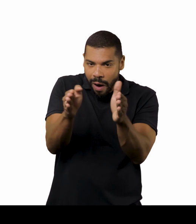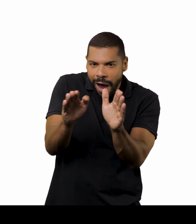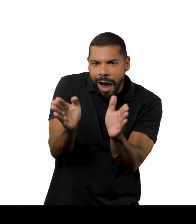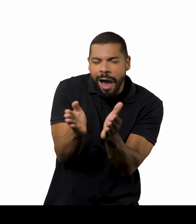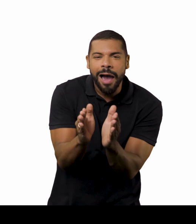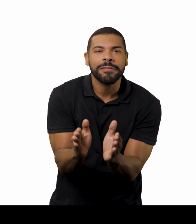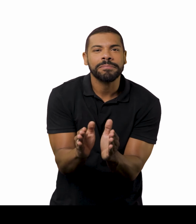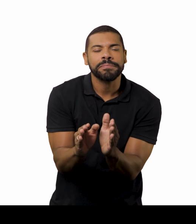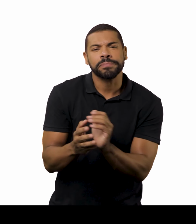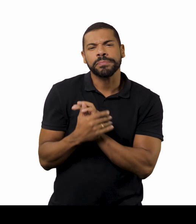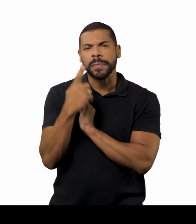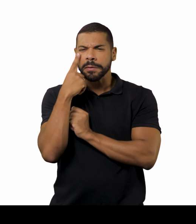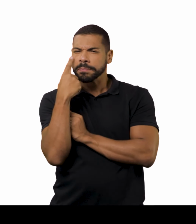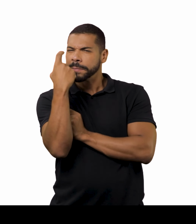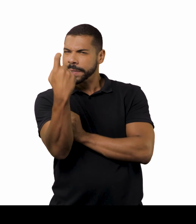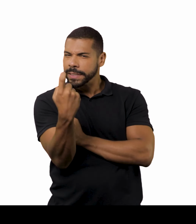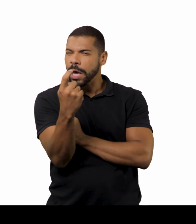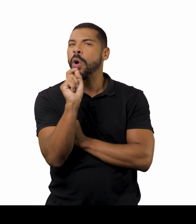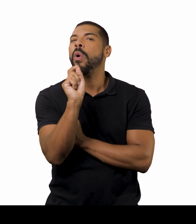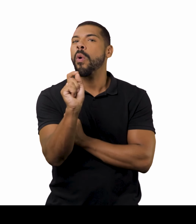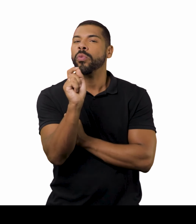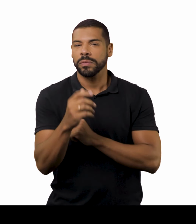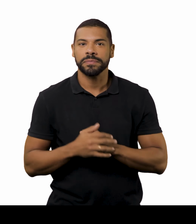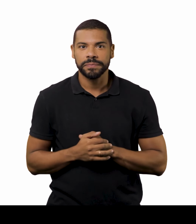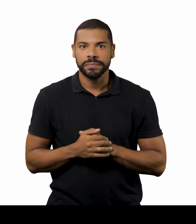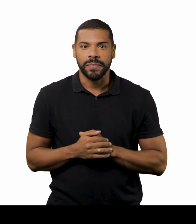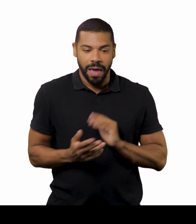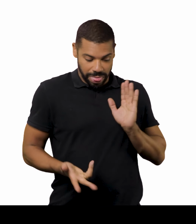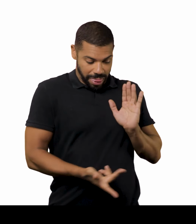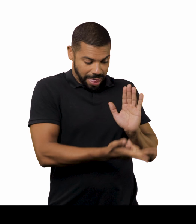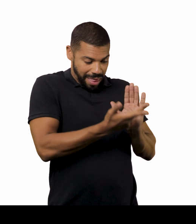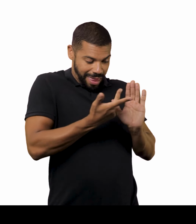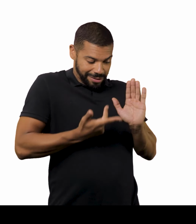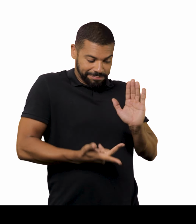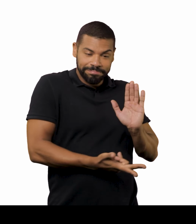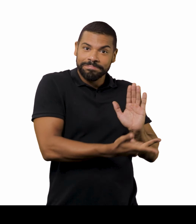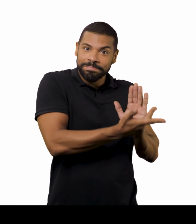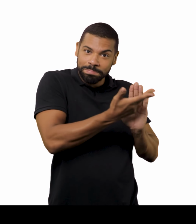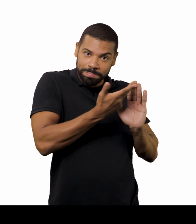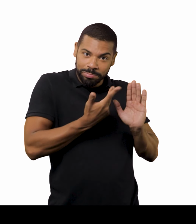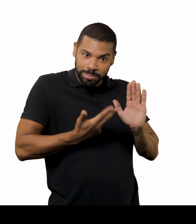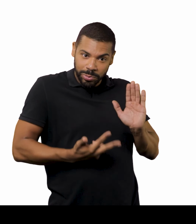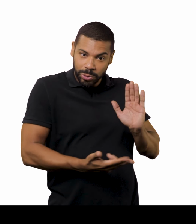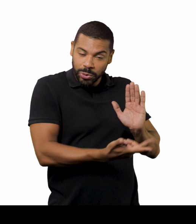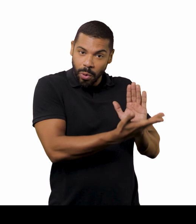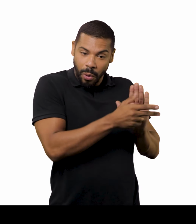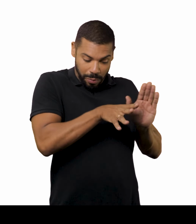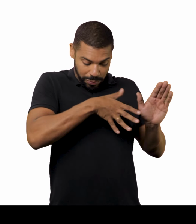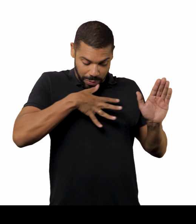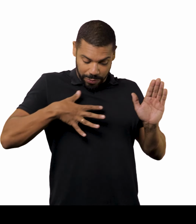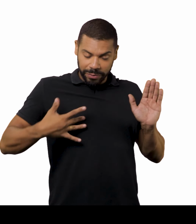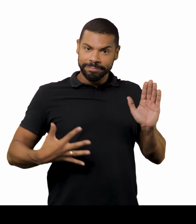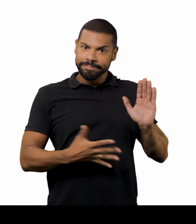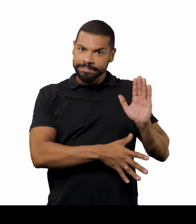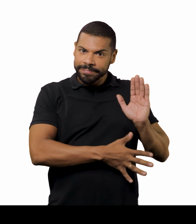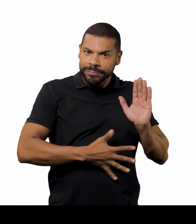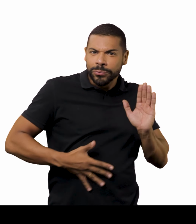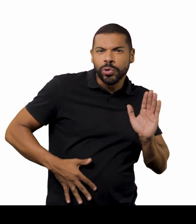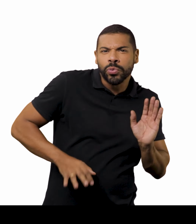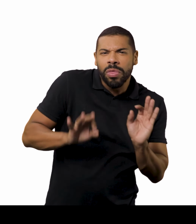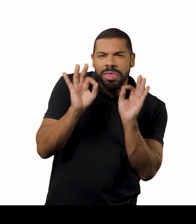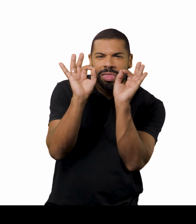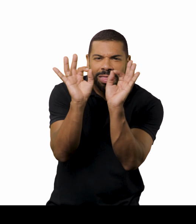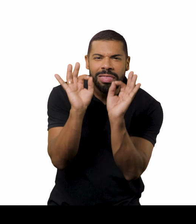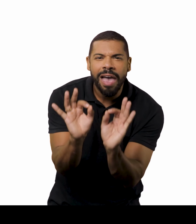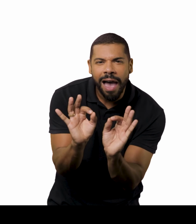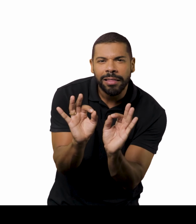muito até. A primeira coisa que me chamou muita atenção foram as coisas desenhadas, as estampas desenhadas para cair no